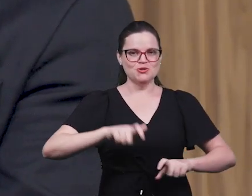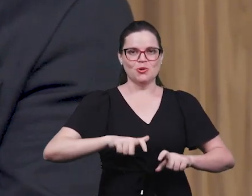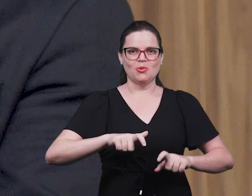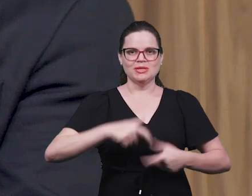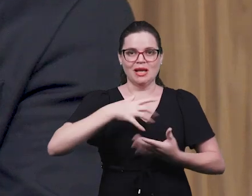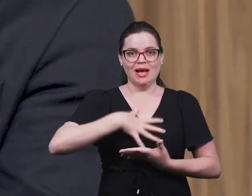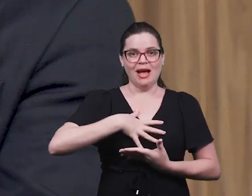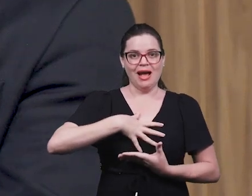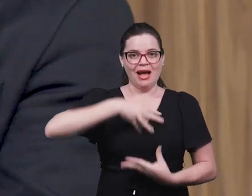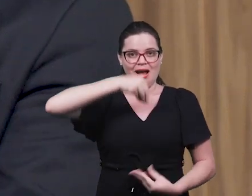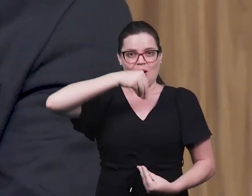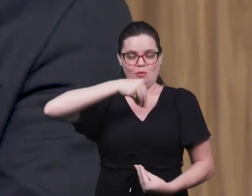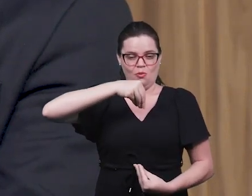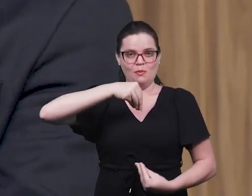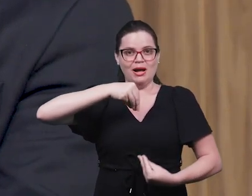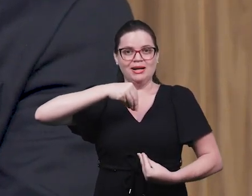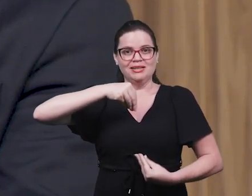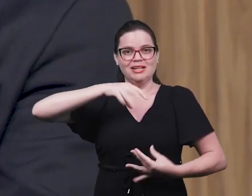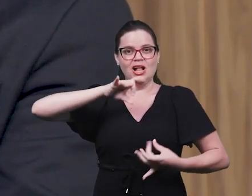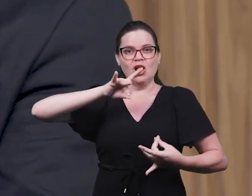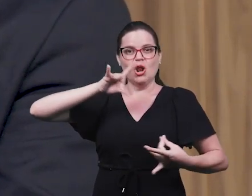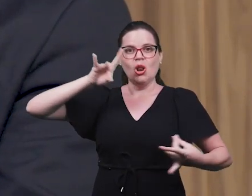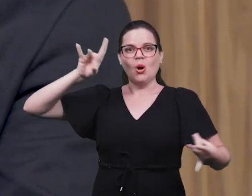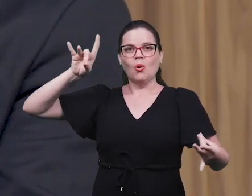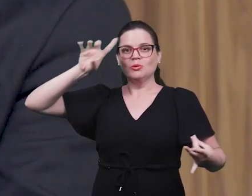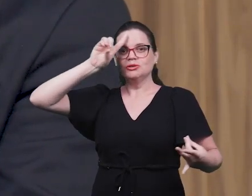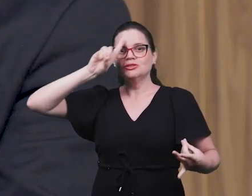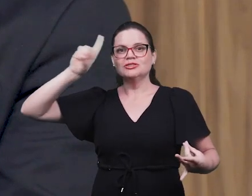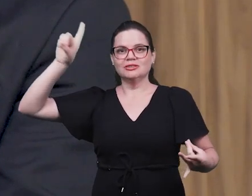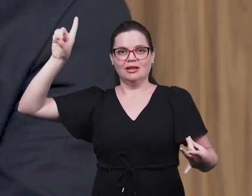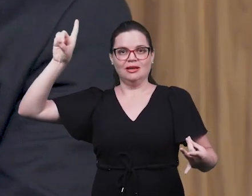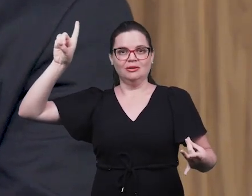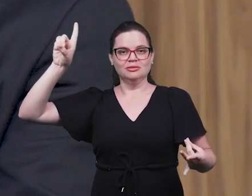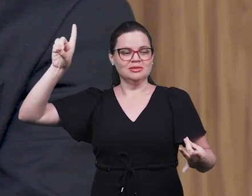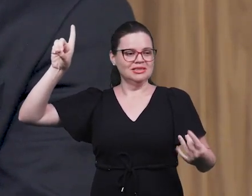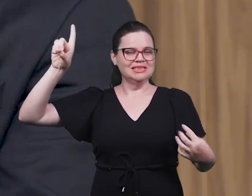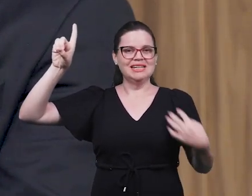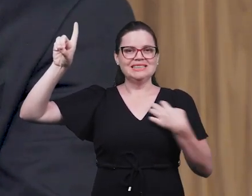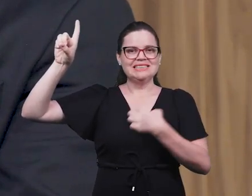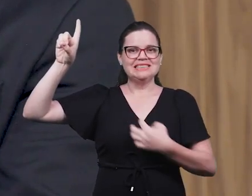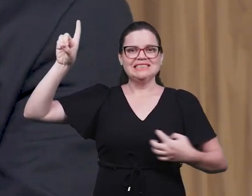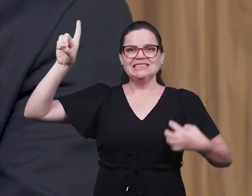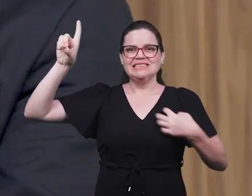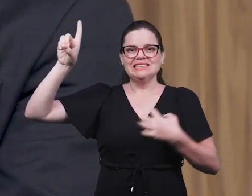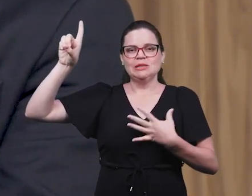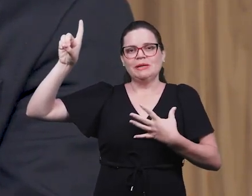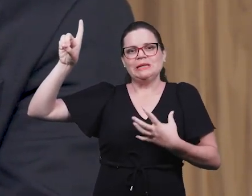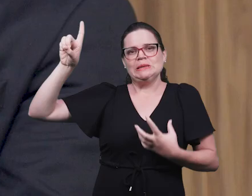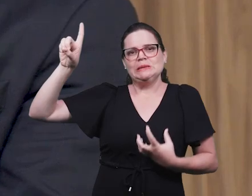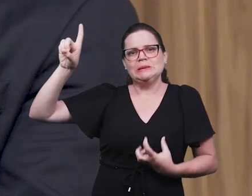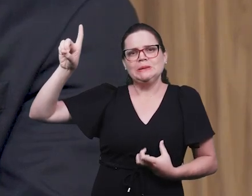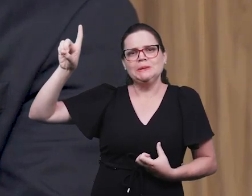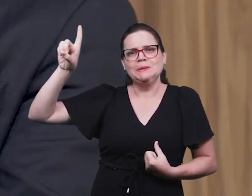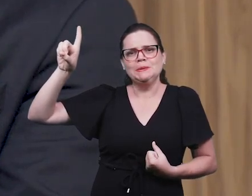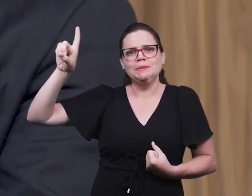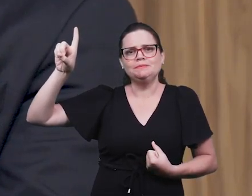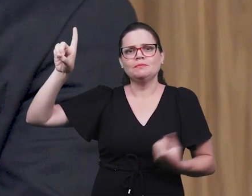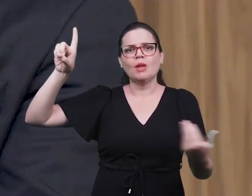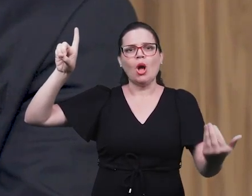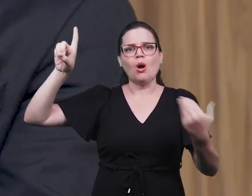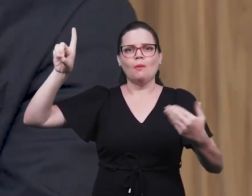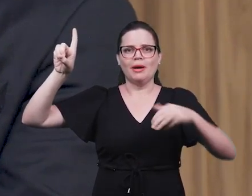E essa morte de Jesus se tornou doce para nós. Na cruz do Calvário, ele